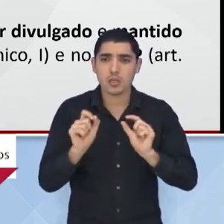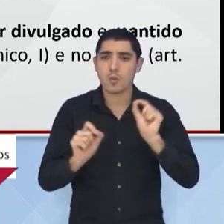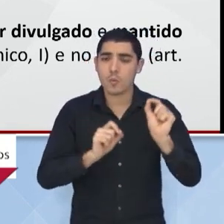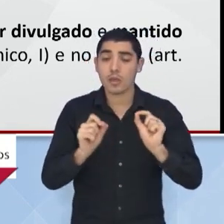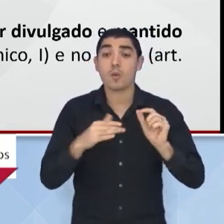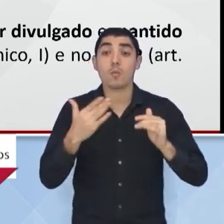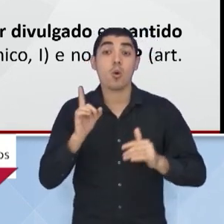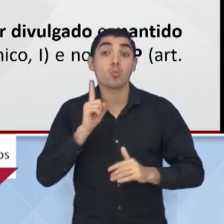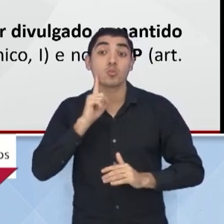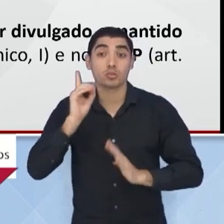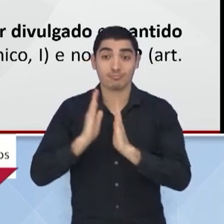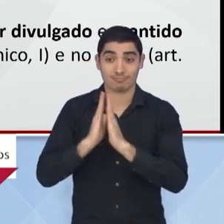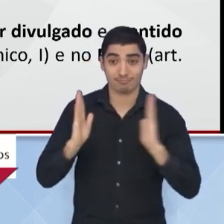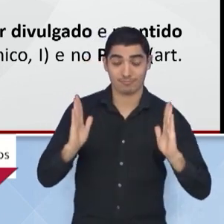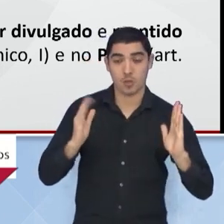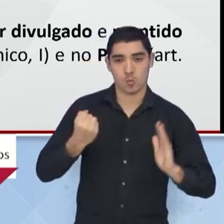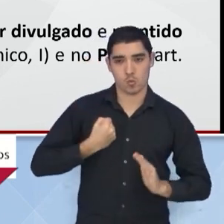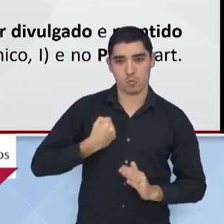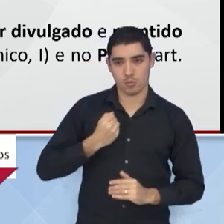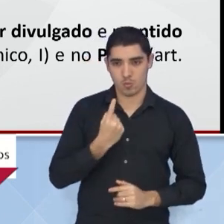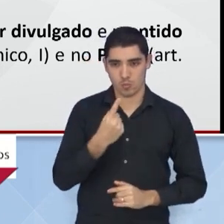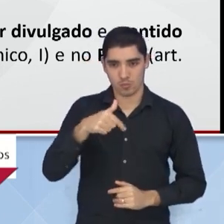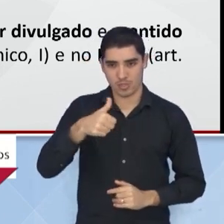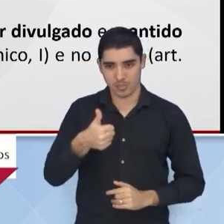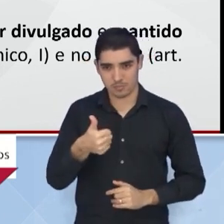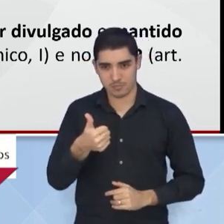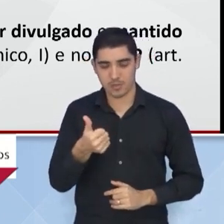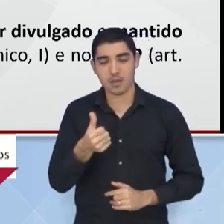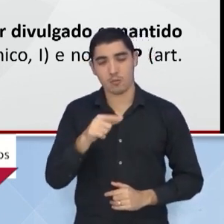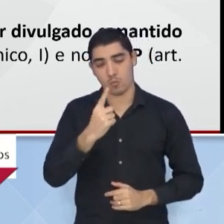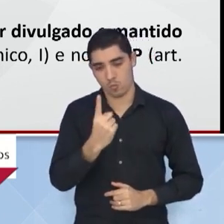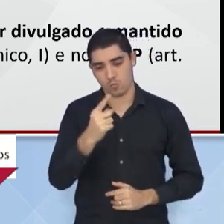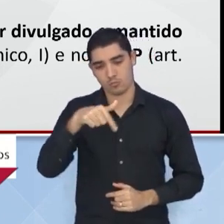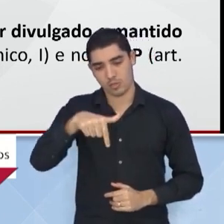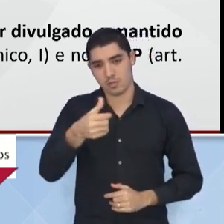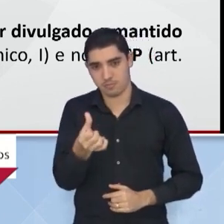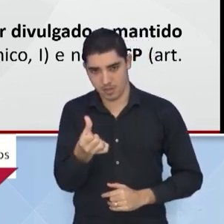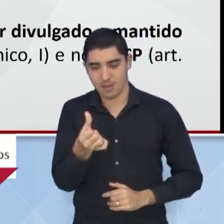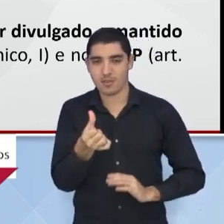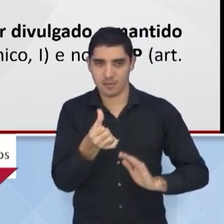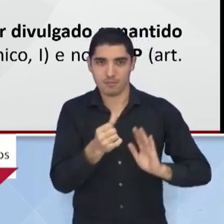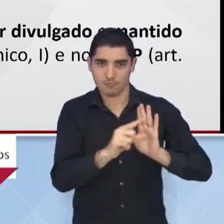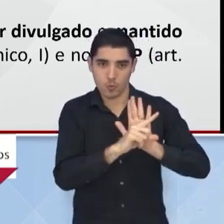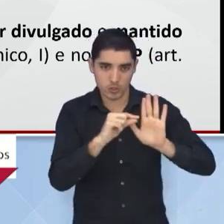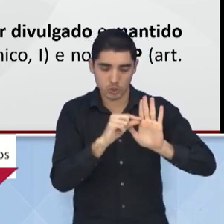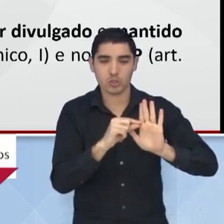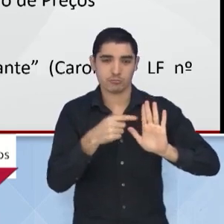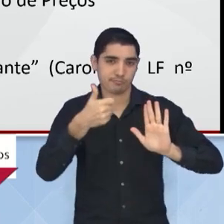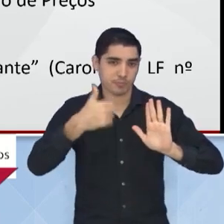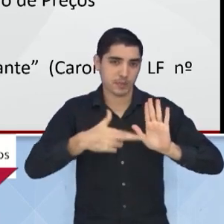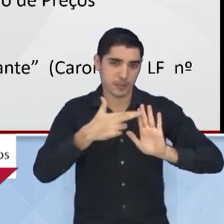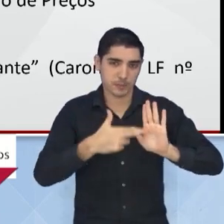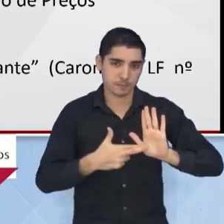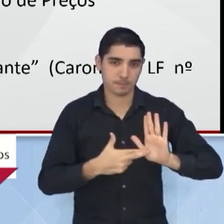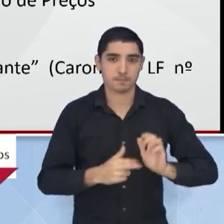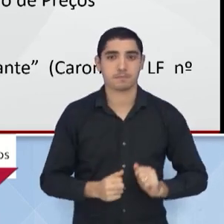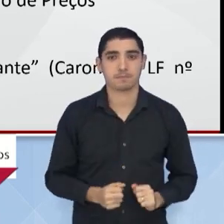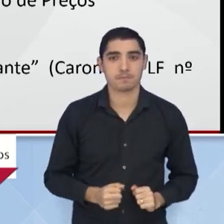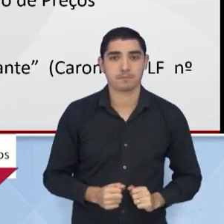único do mesmo artigo 176 publicação do do disponibilização física nas repartições Ok